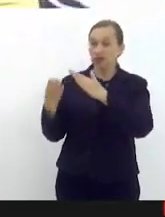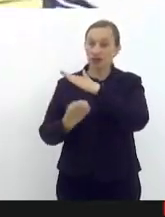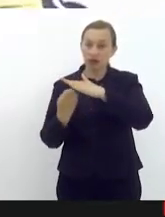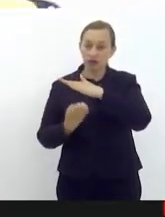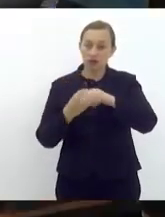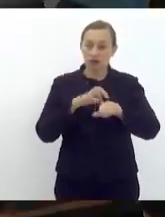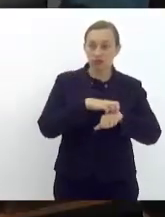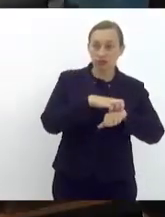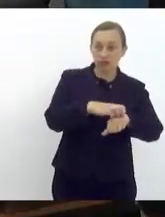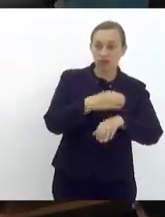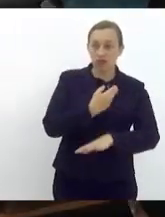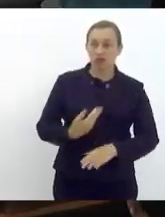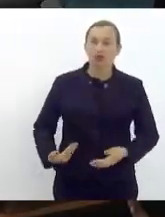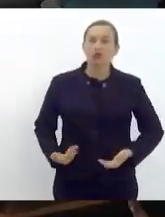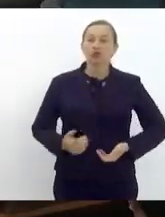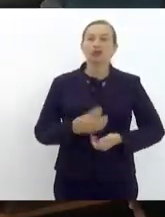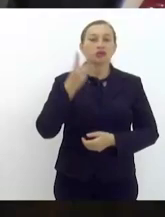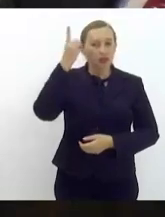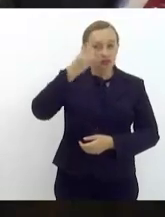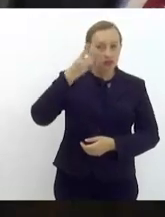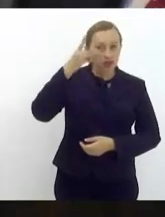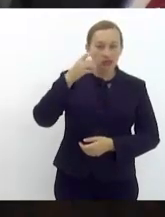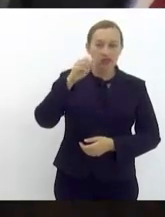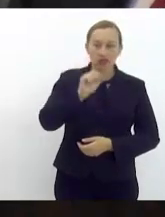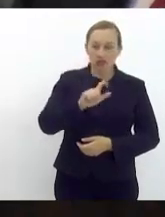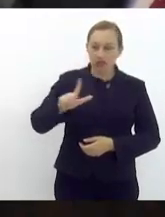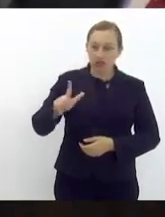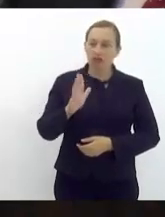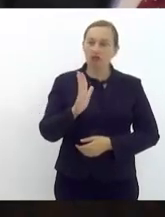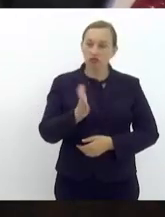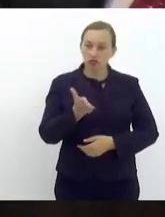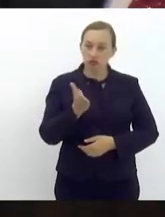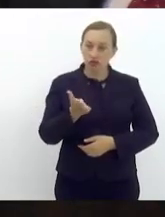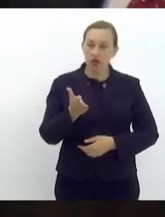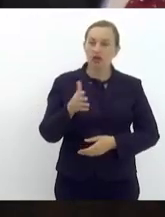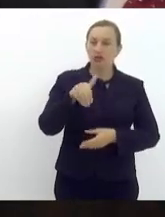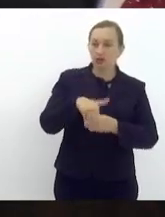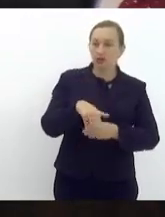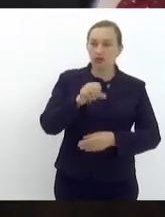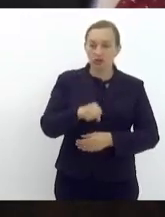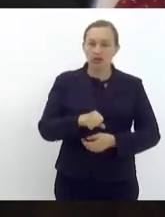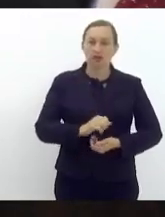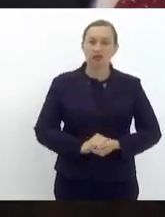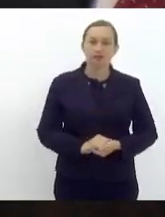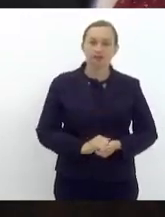público. Deputado Daniel Liberon votou já consignado, sim.